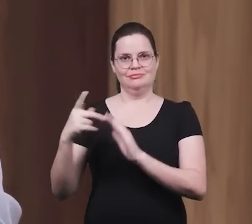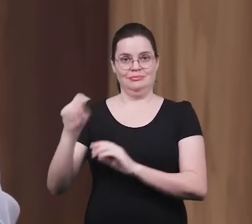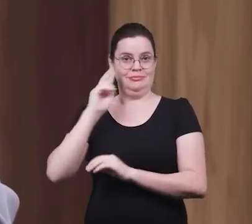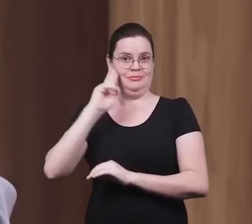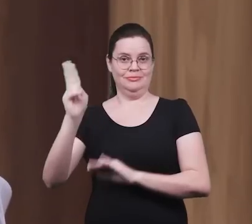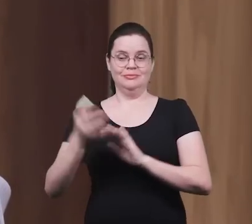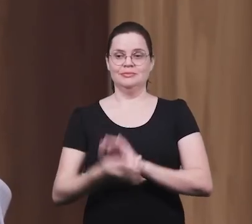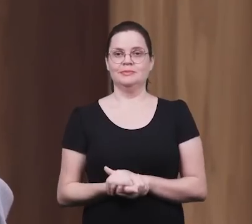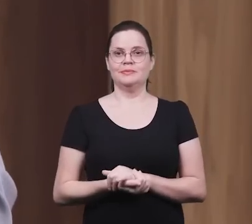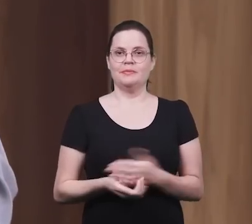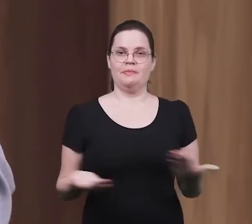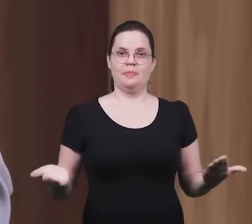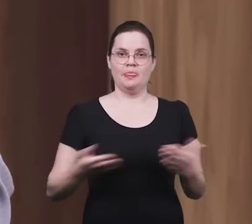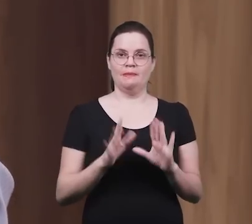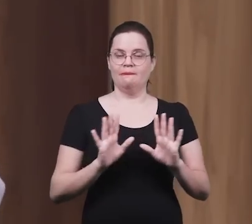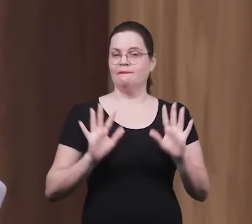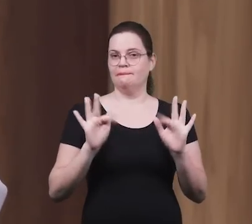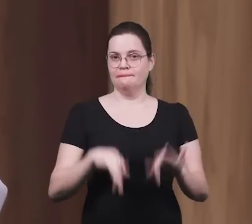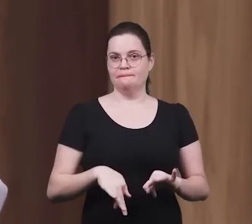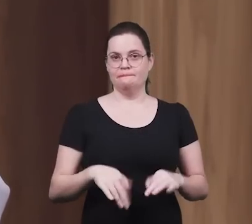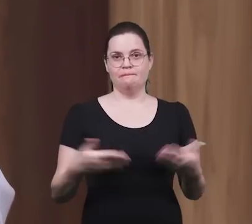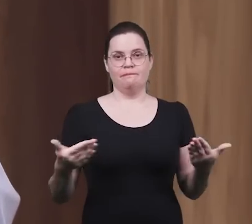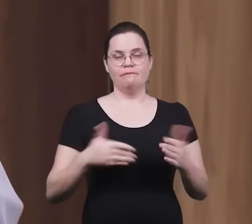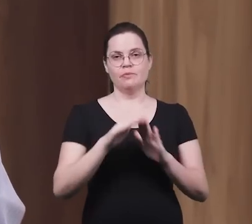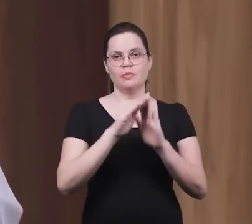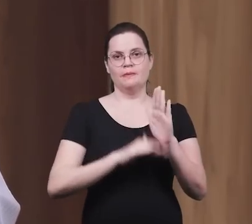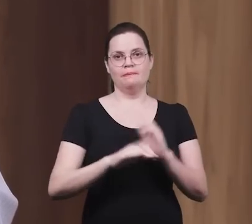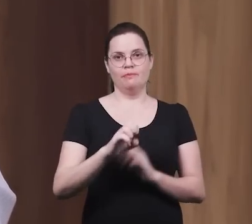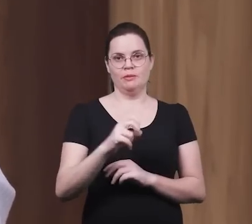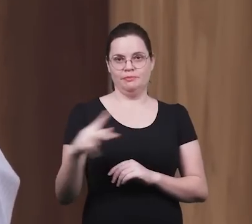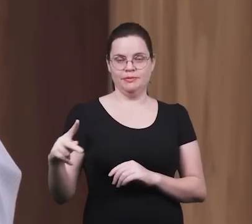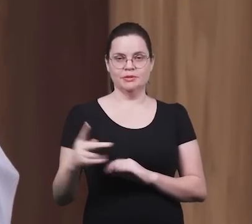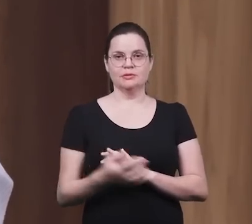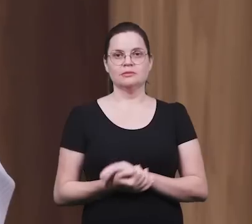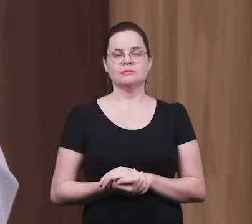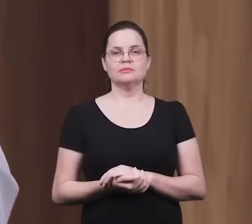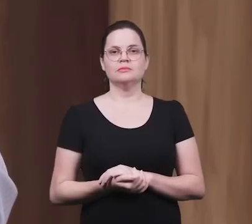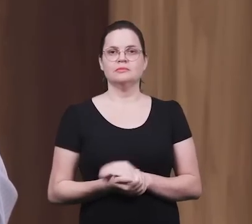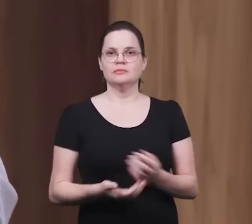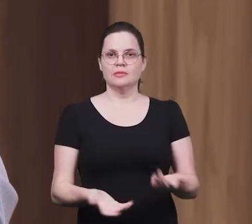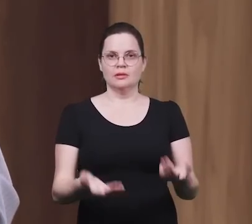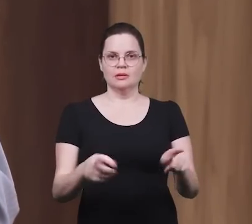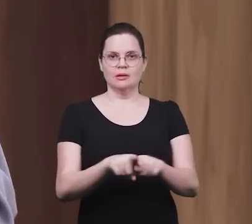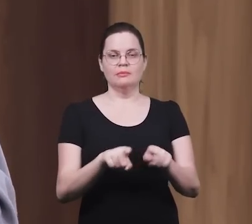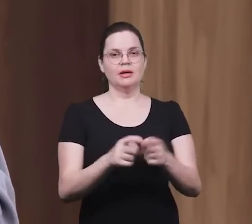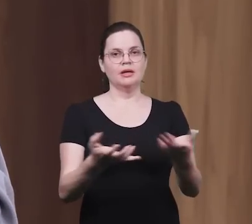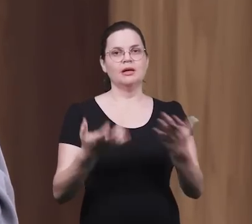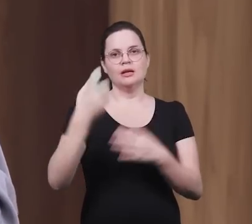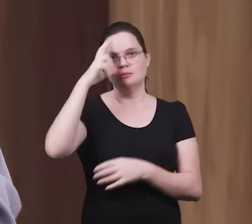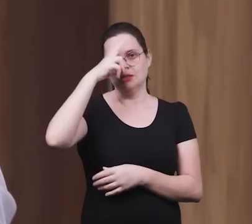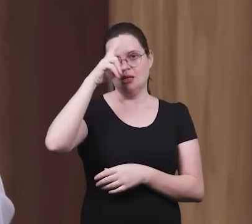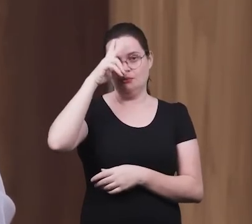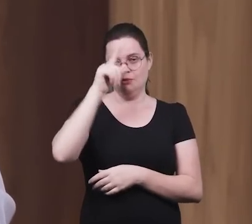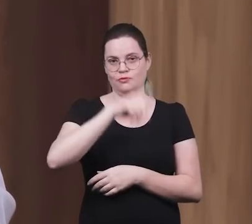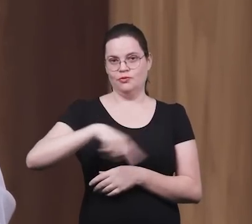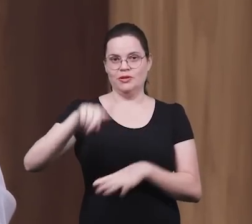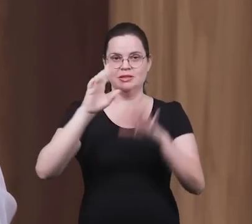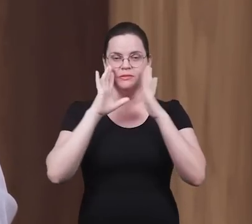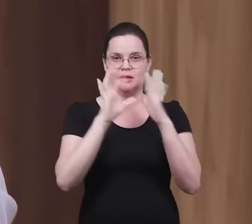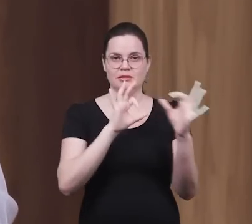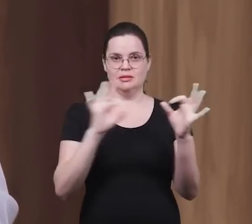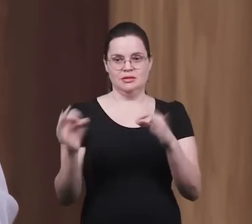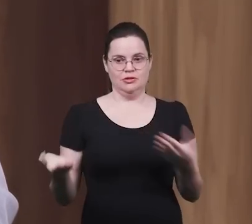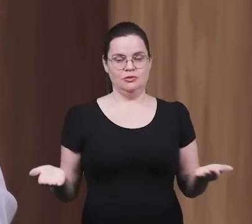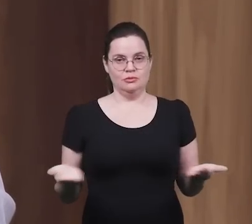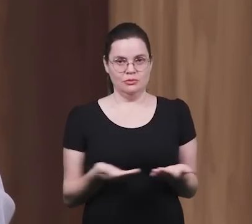fiel do Senhor. Estamos fechando mais este episódio. Queremos lembrar que